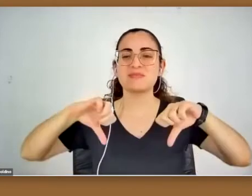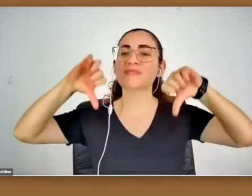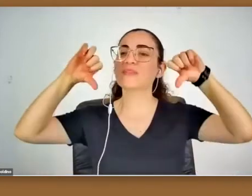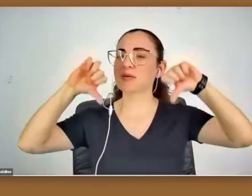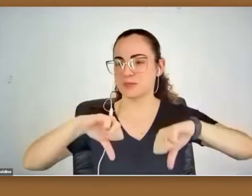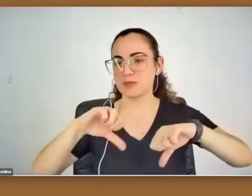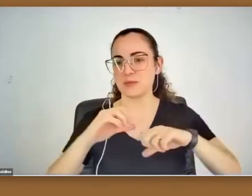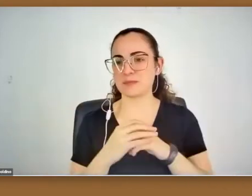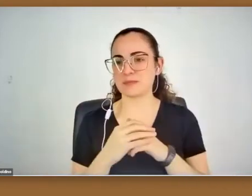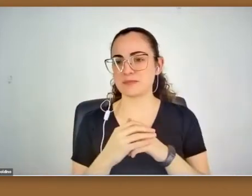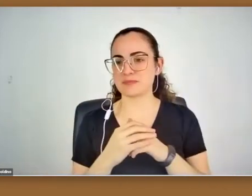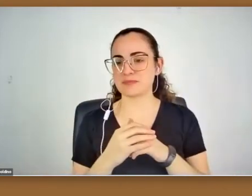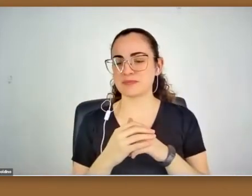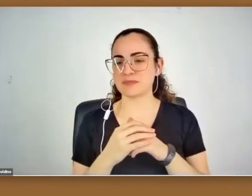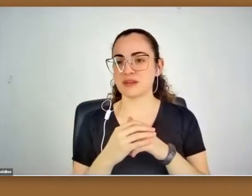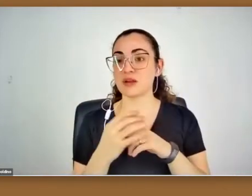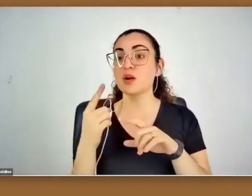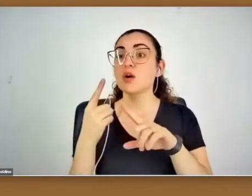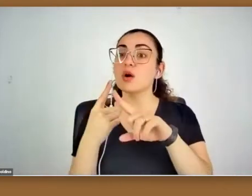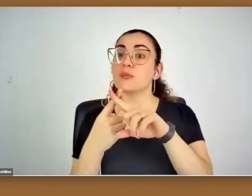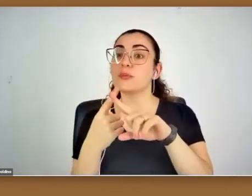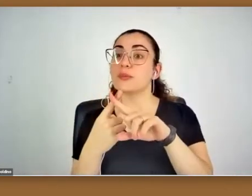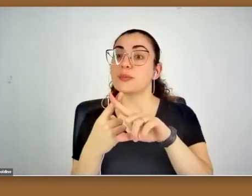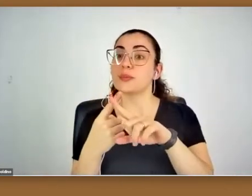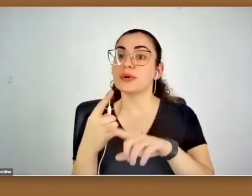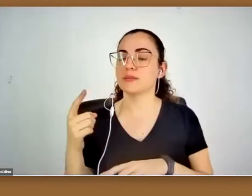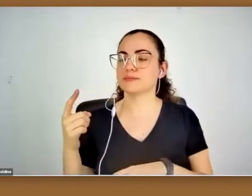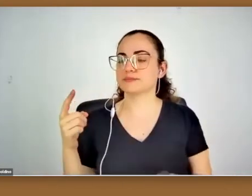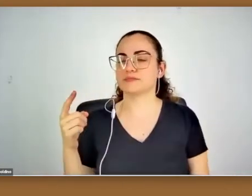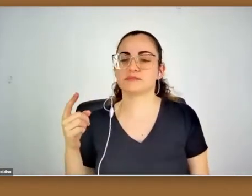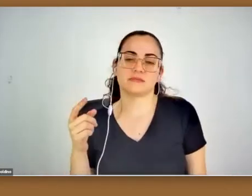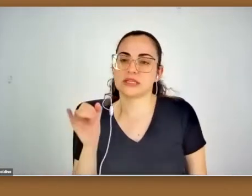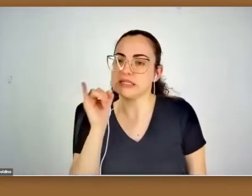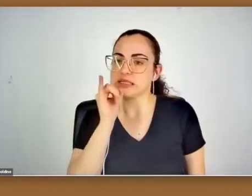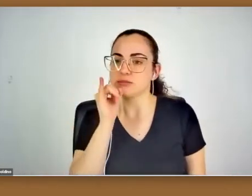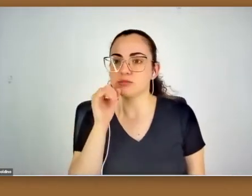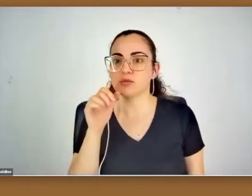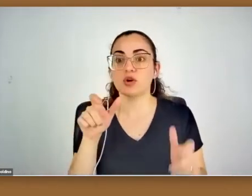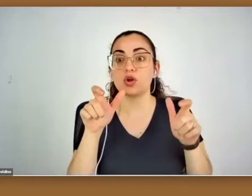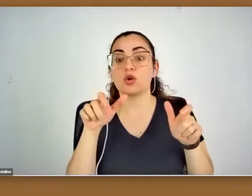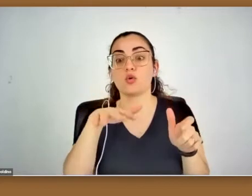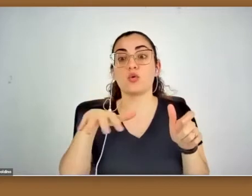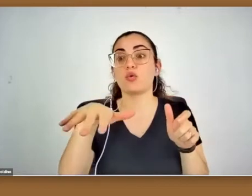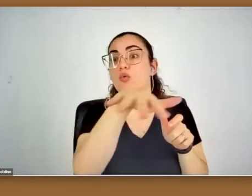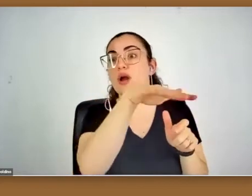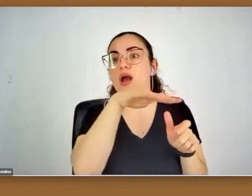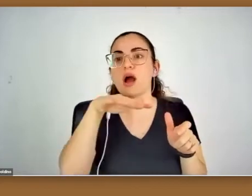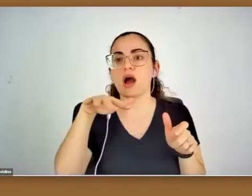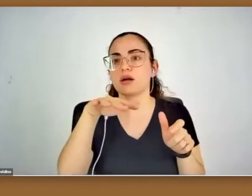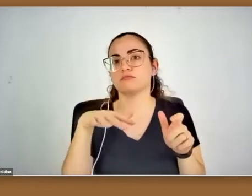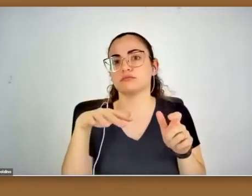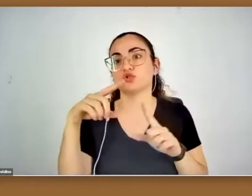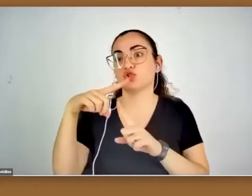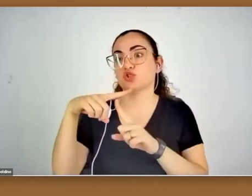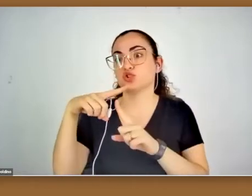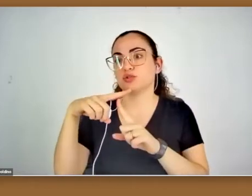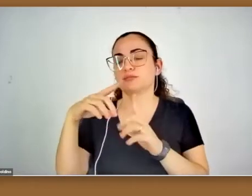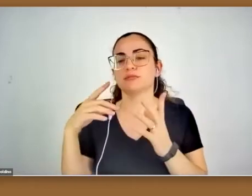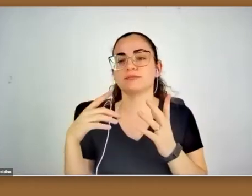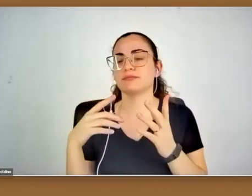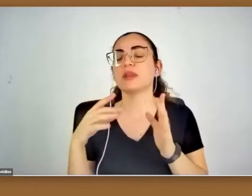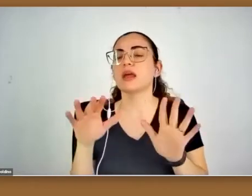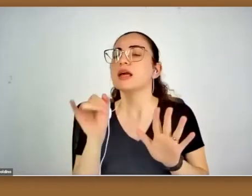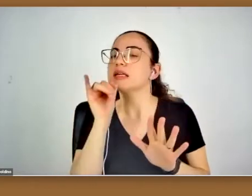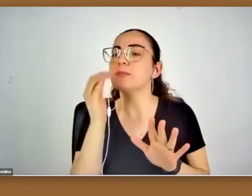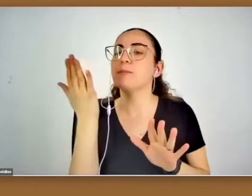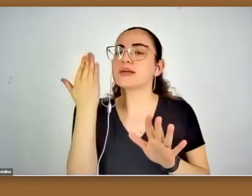ele entra na população, um vírus novo, por exemplo, da dengue. O dengue 3 tem anos e anos que ele não aparece.